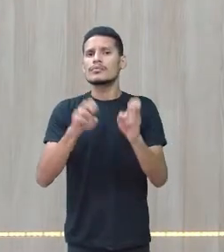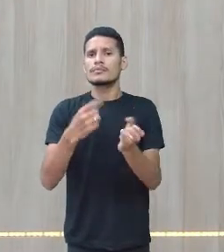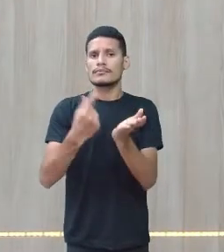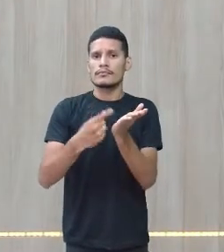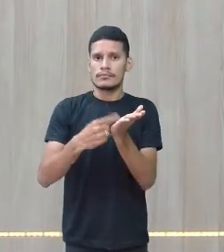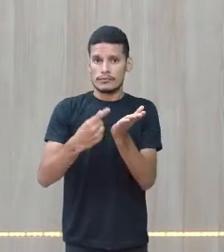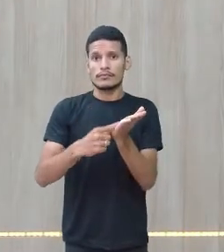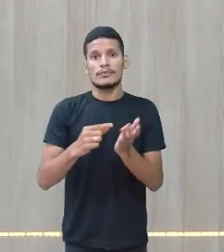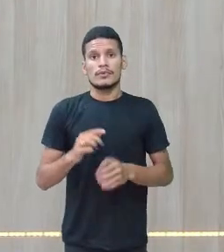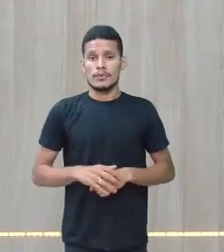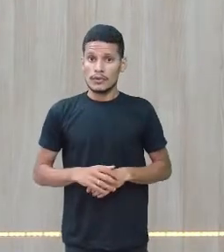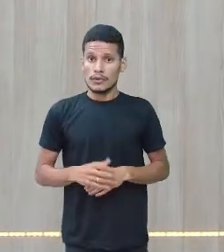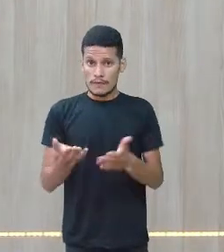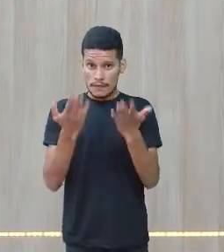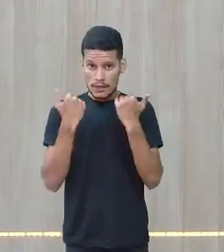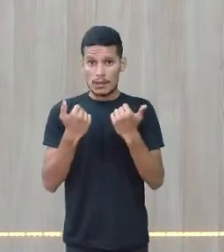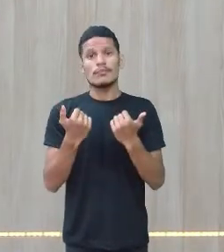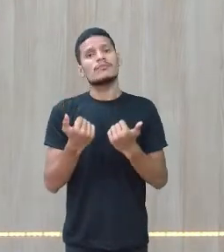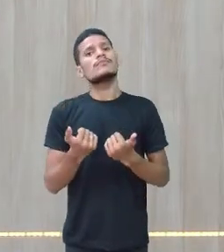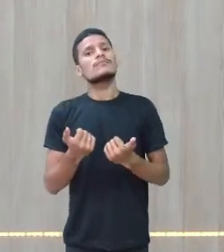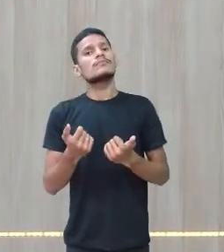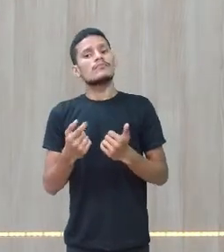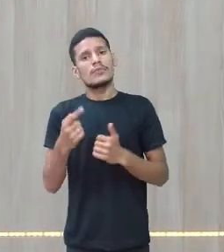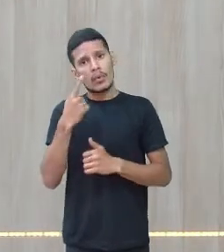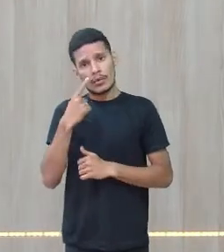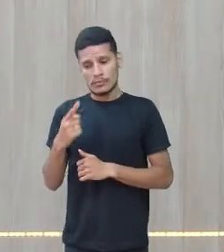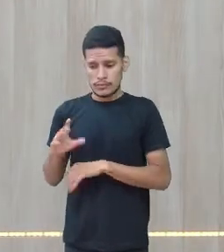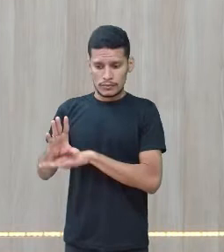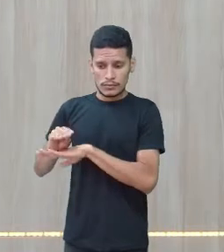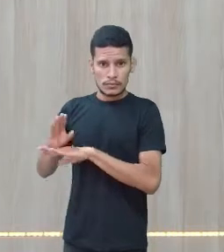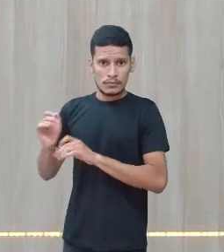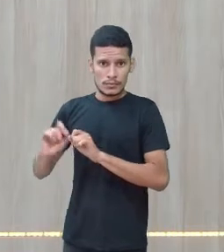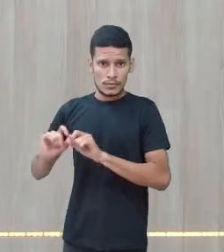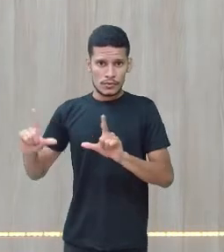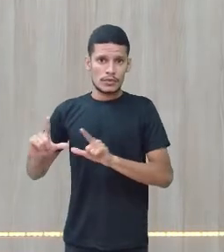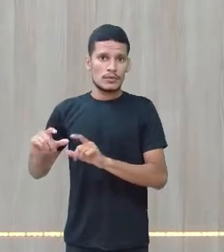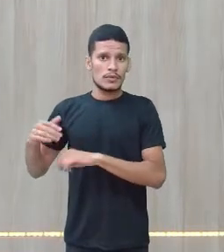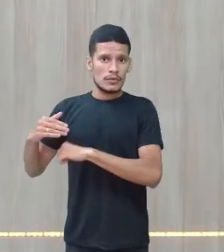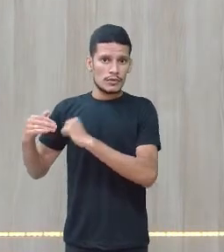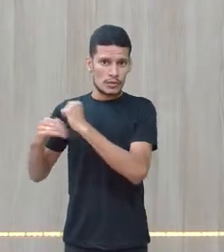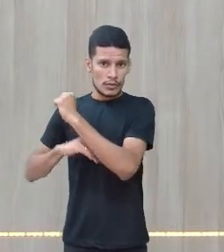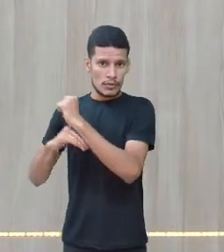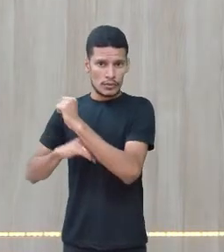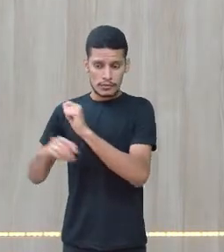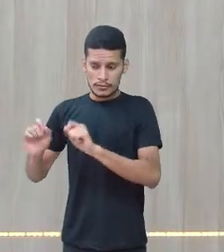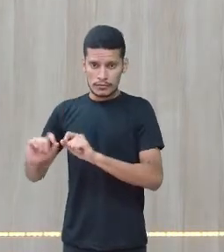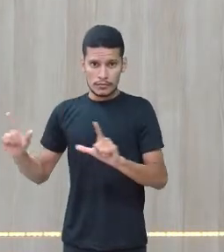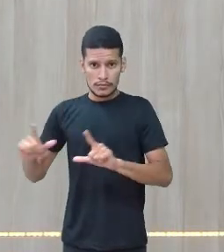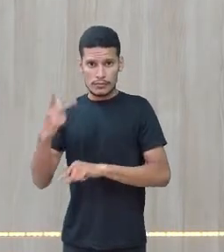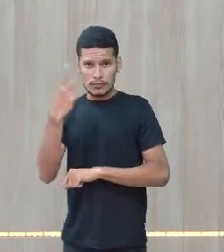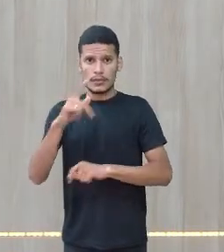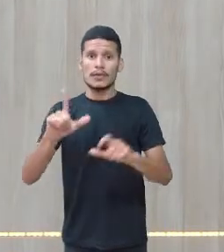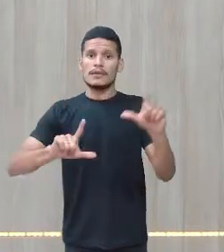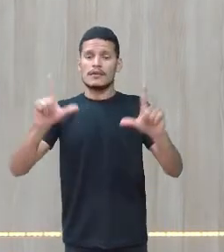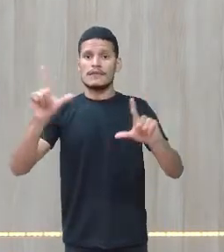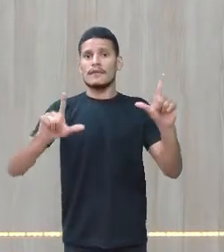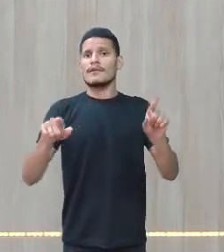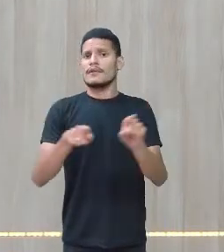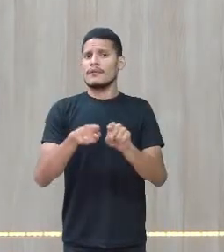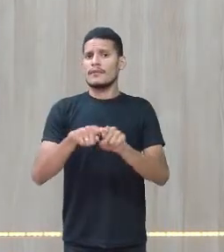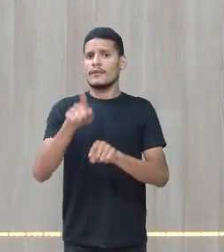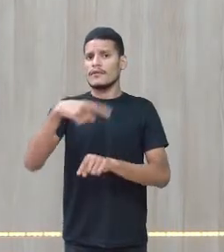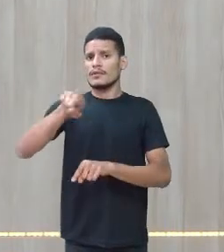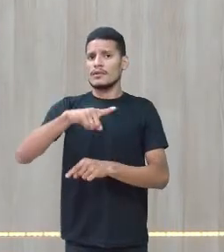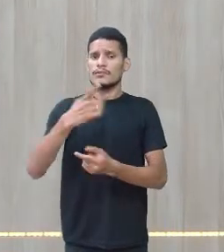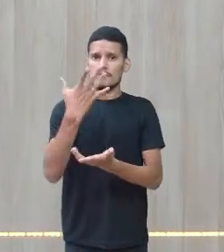aplicativo, pessoal. Vamos lá, aponta aí o seu celular para a sua tela, na tela aí da sua TV, para você